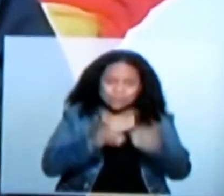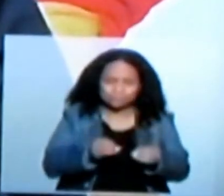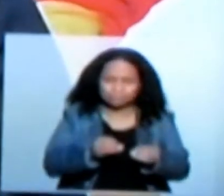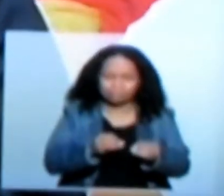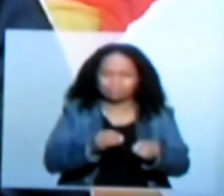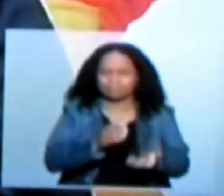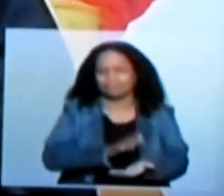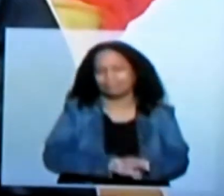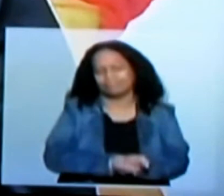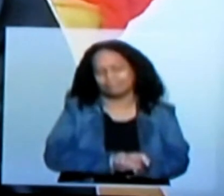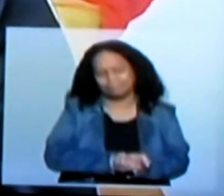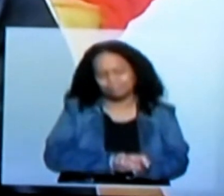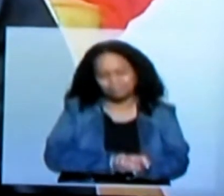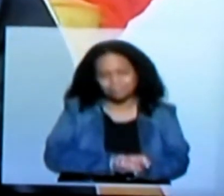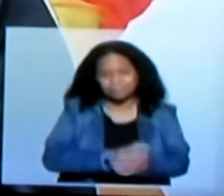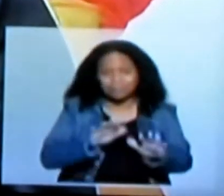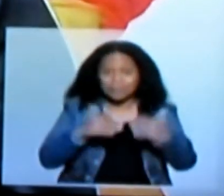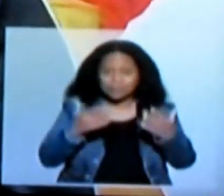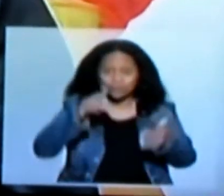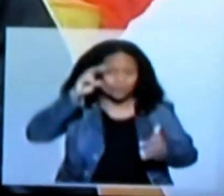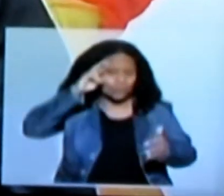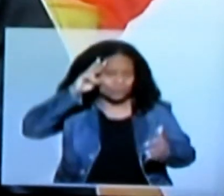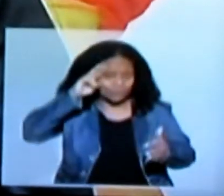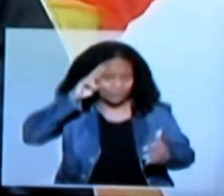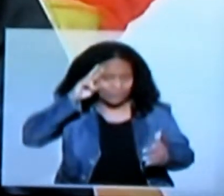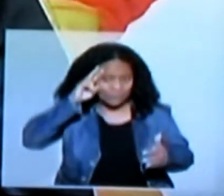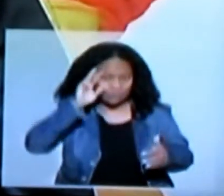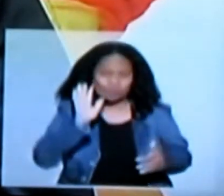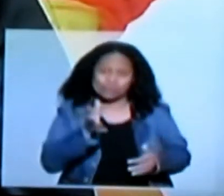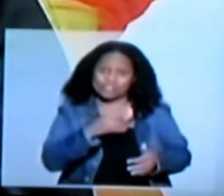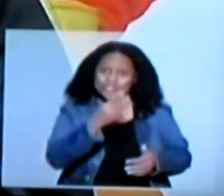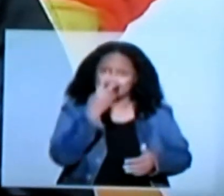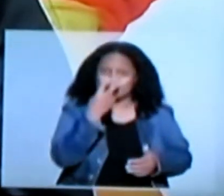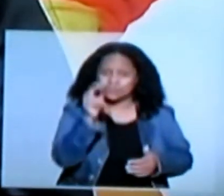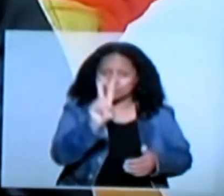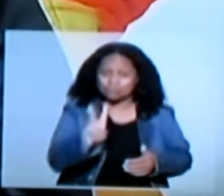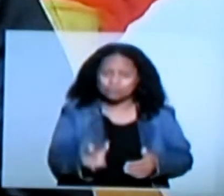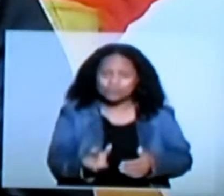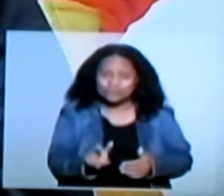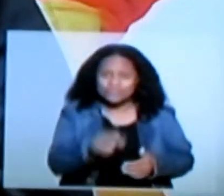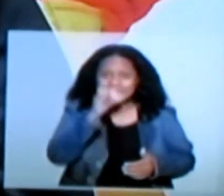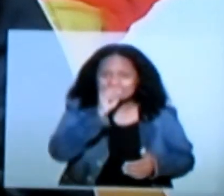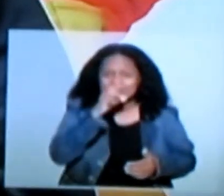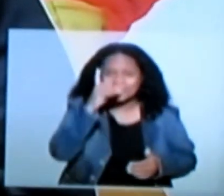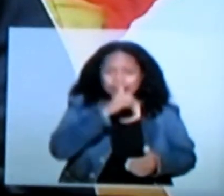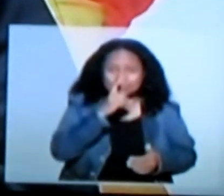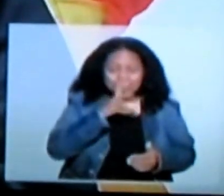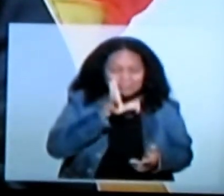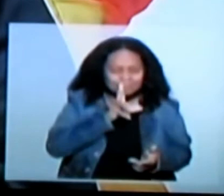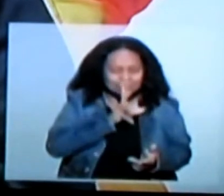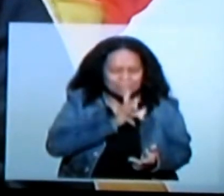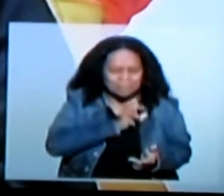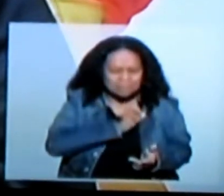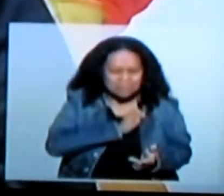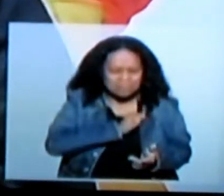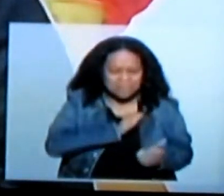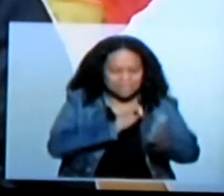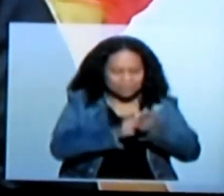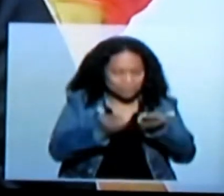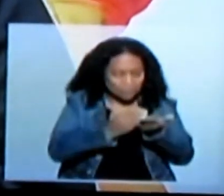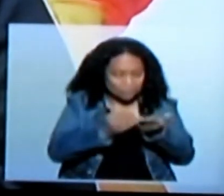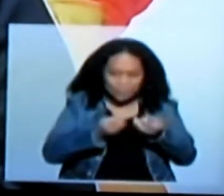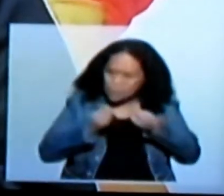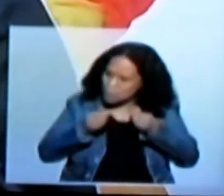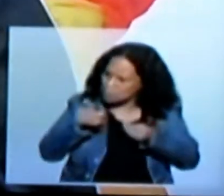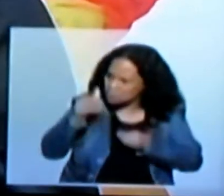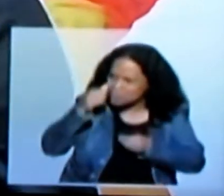Eu não lembro nem o que eu fazia, tudo bem. E aí, quando chegou na segunda, eu tinha lido duas vezes, no sábado e no domingo. Eu me apaixonei tanto por aquilo que minha